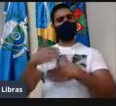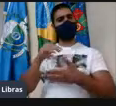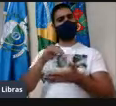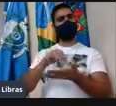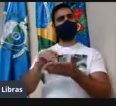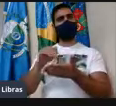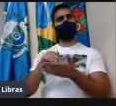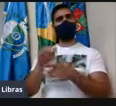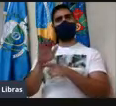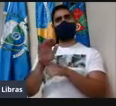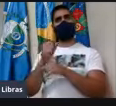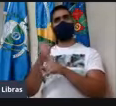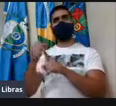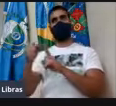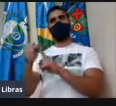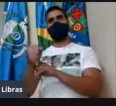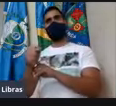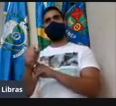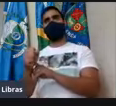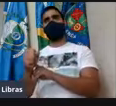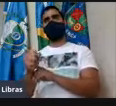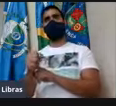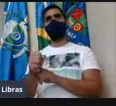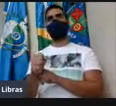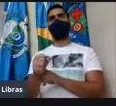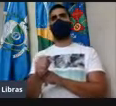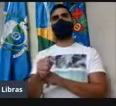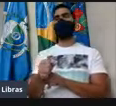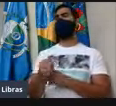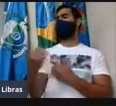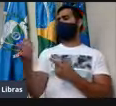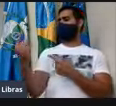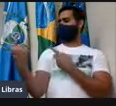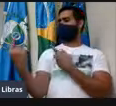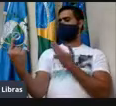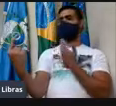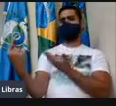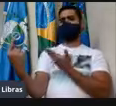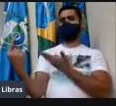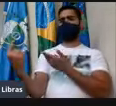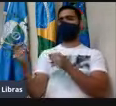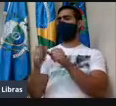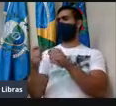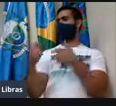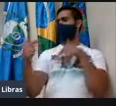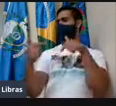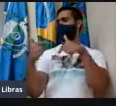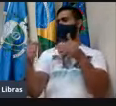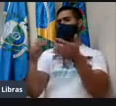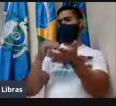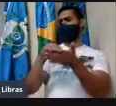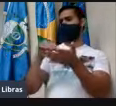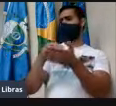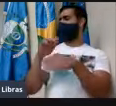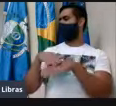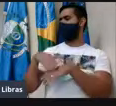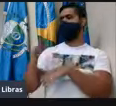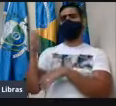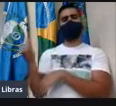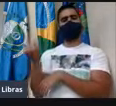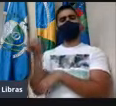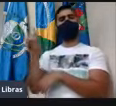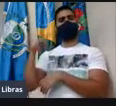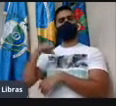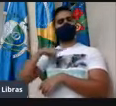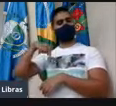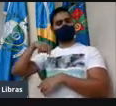de Assistência Social. Se faz necessária essa homenagem em razão do brilhante trabalho realizado à frente de uma das secretarias mais importantes do nosso